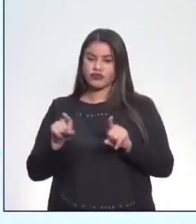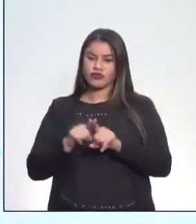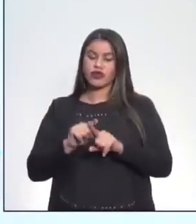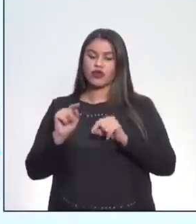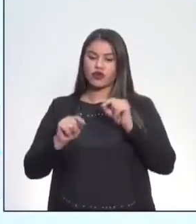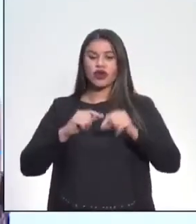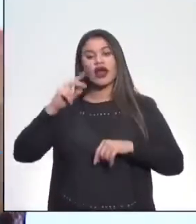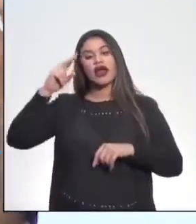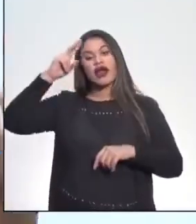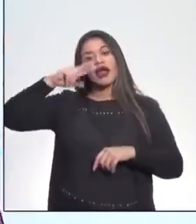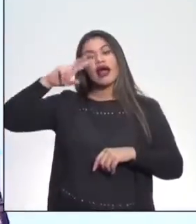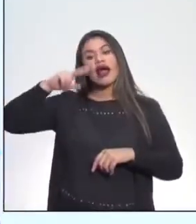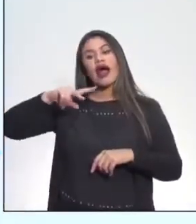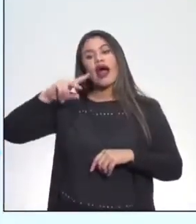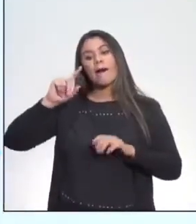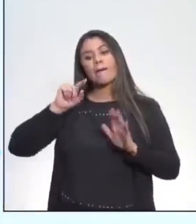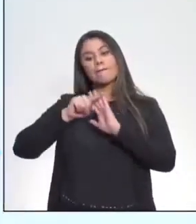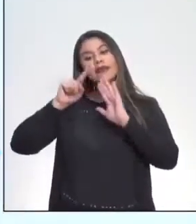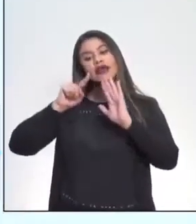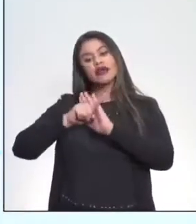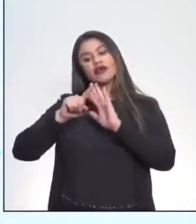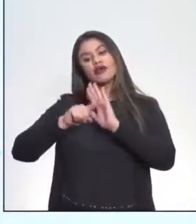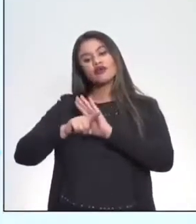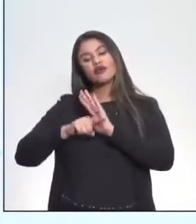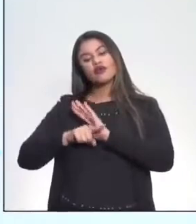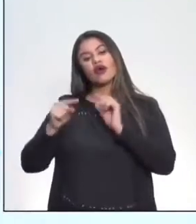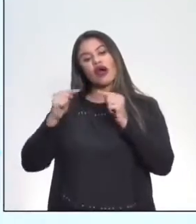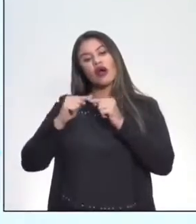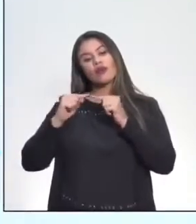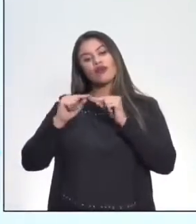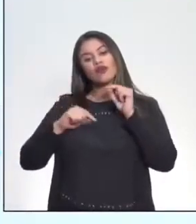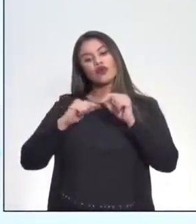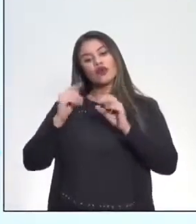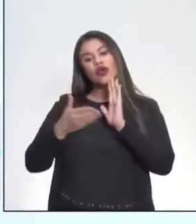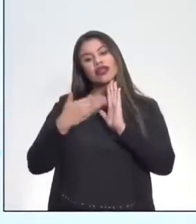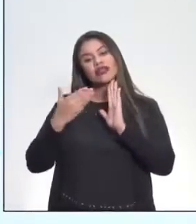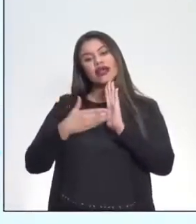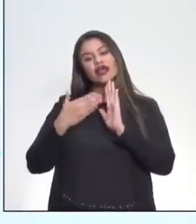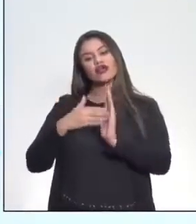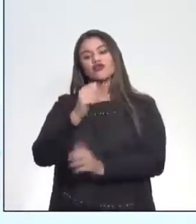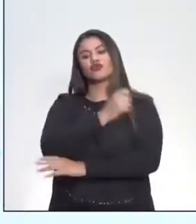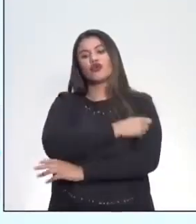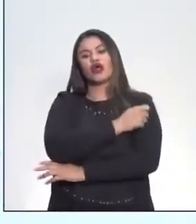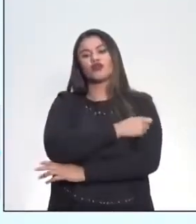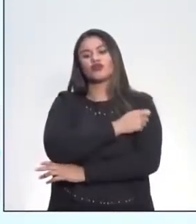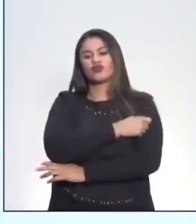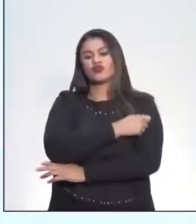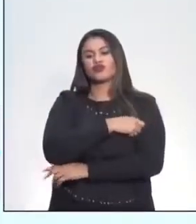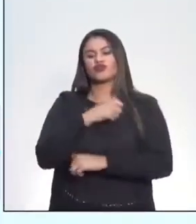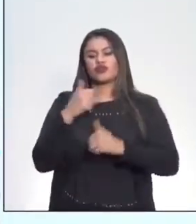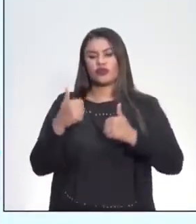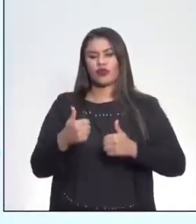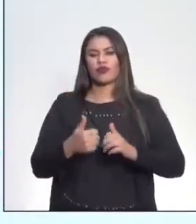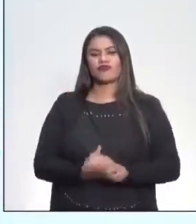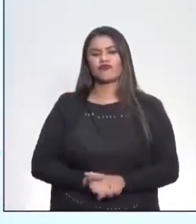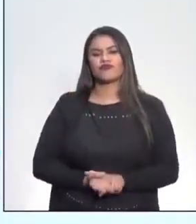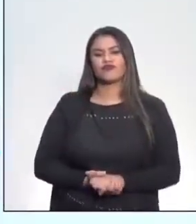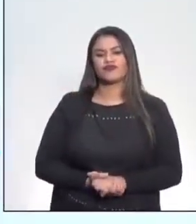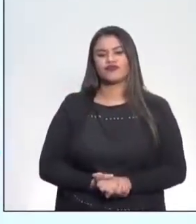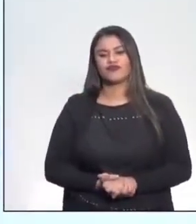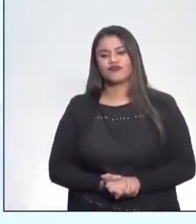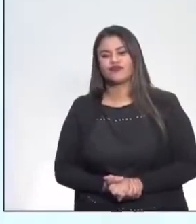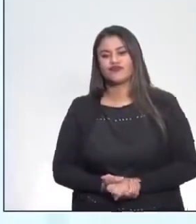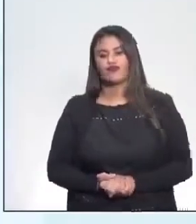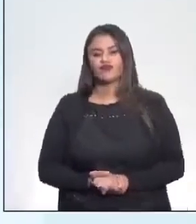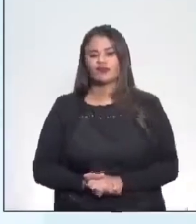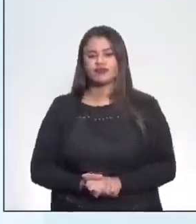essas perguntas e tudo mais, né, elas estão ali também no caderno do aluno. Dá uma olhadinha lá, tá? Para ver o